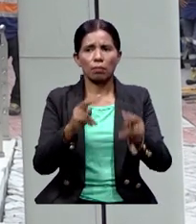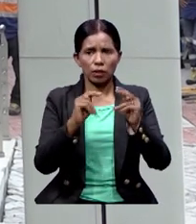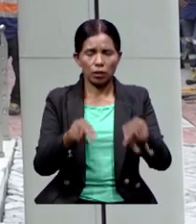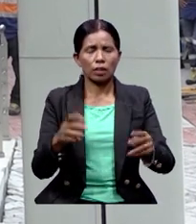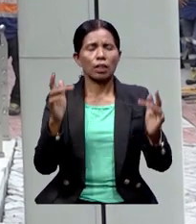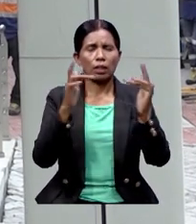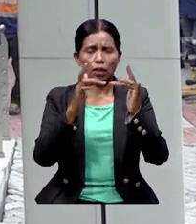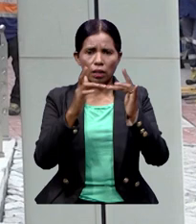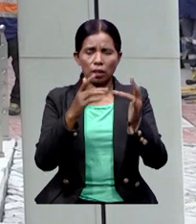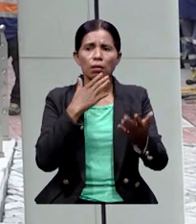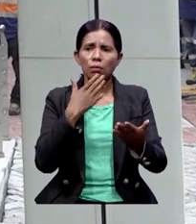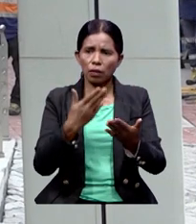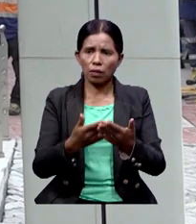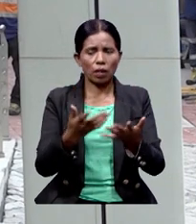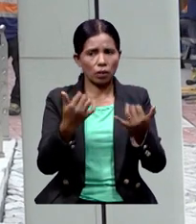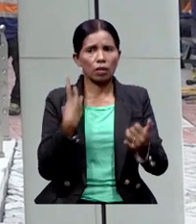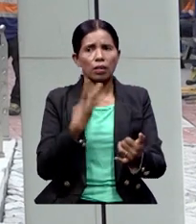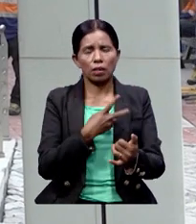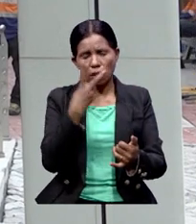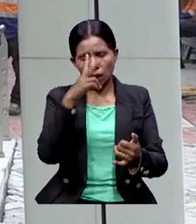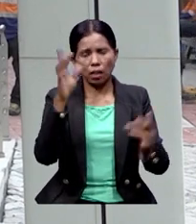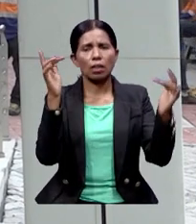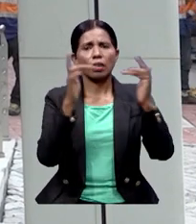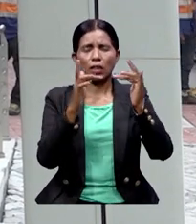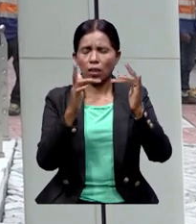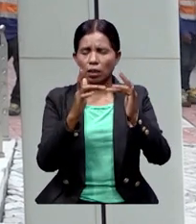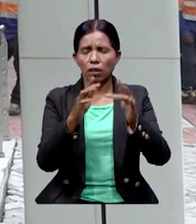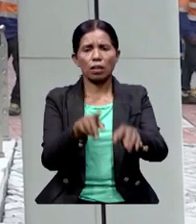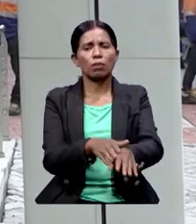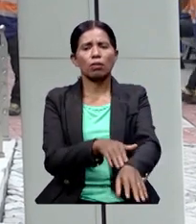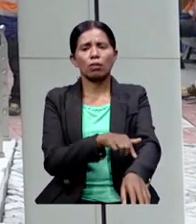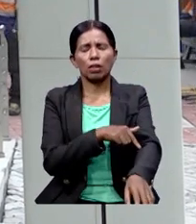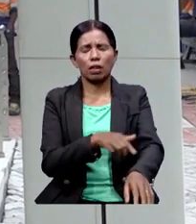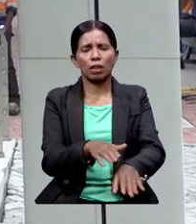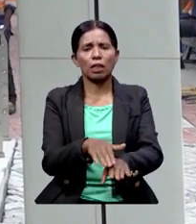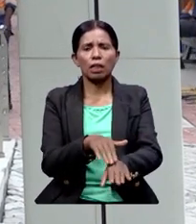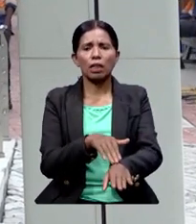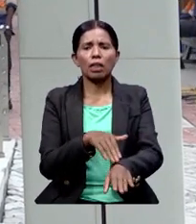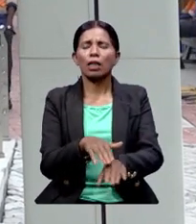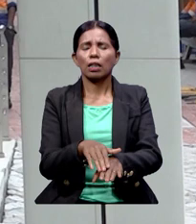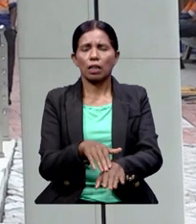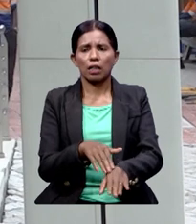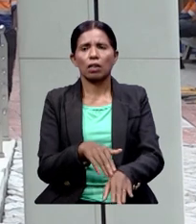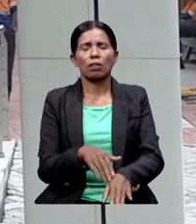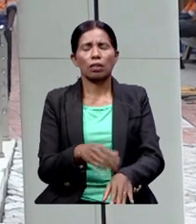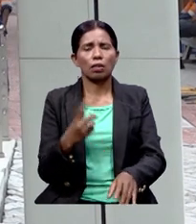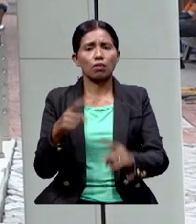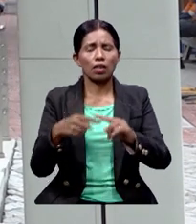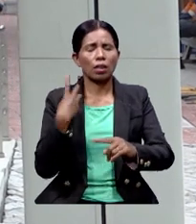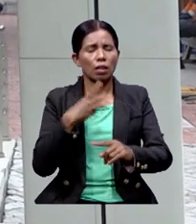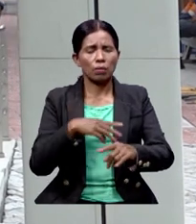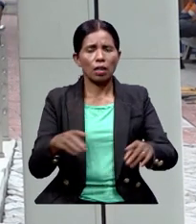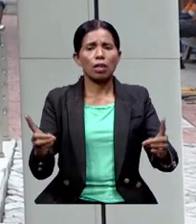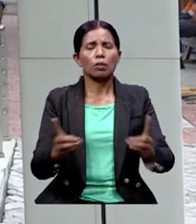internet ele ver que dia. Agora da lá kuni tare internet ne ni la uni hakara sak tep tep san salenu. Então o hira mi asor problema ide